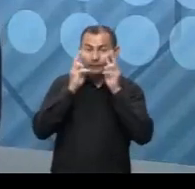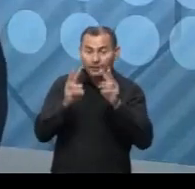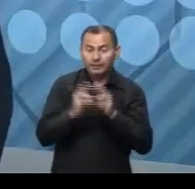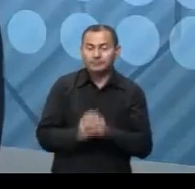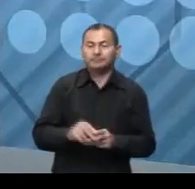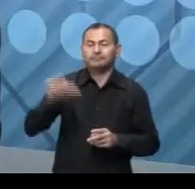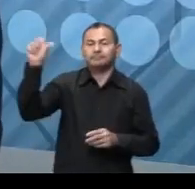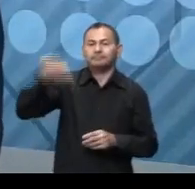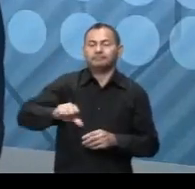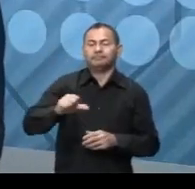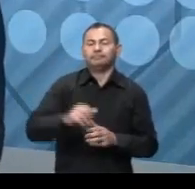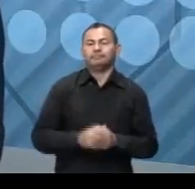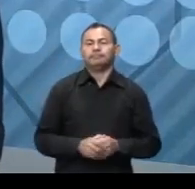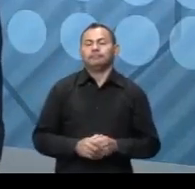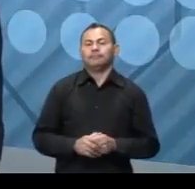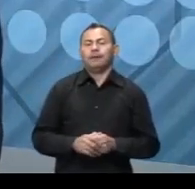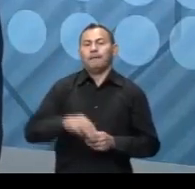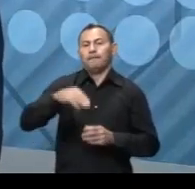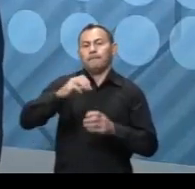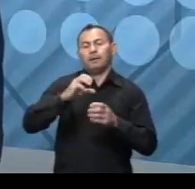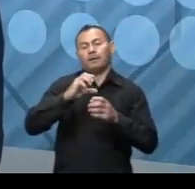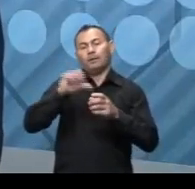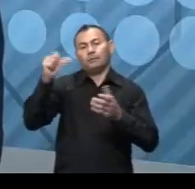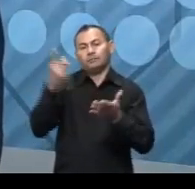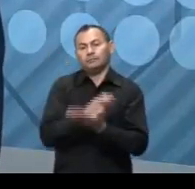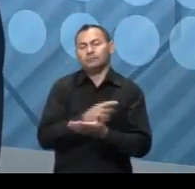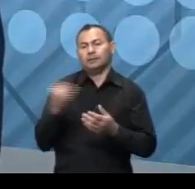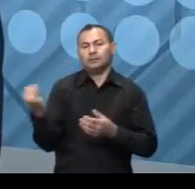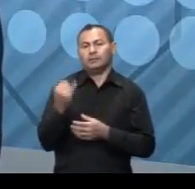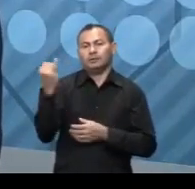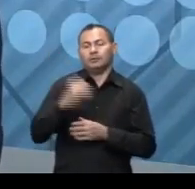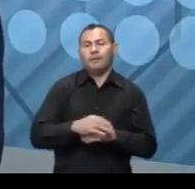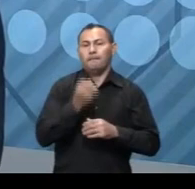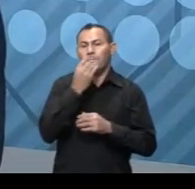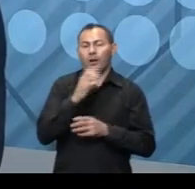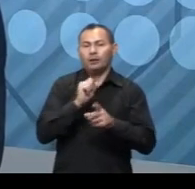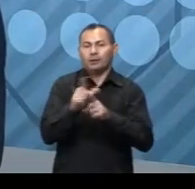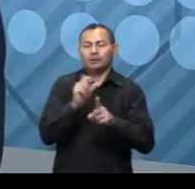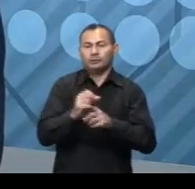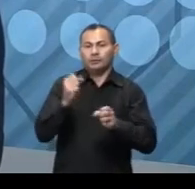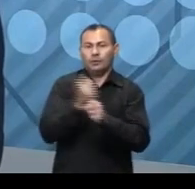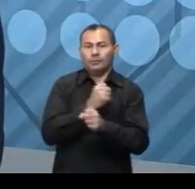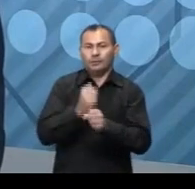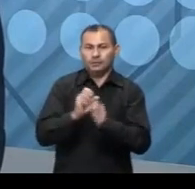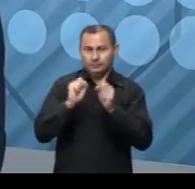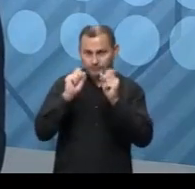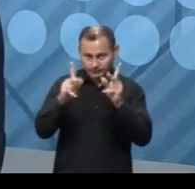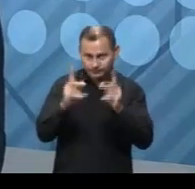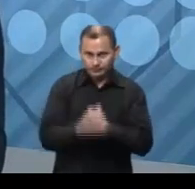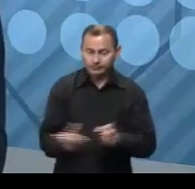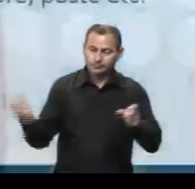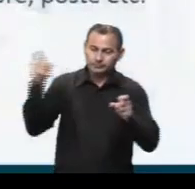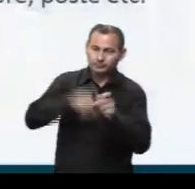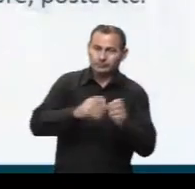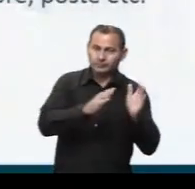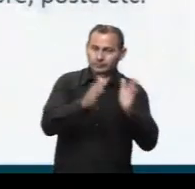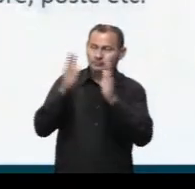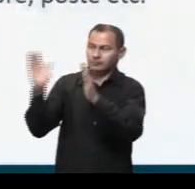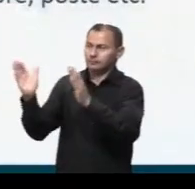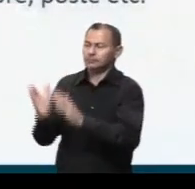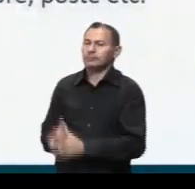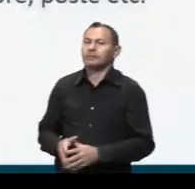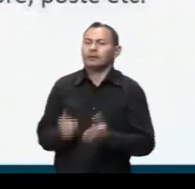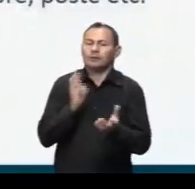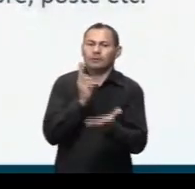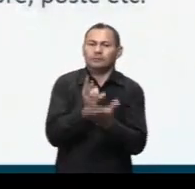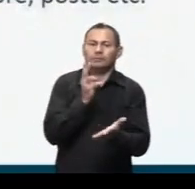a gravidade de uma má locação e a importância de uma boa locação de obra, tá bom? Retornando para o quadro, então, a